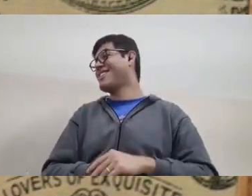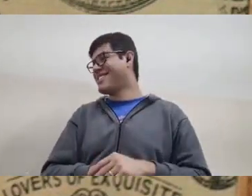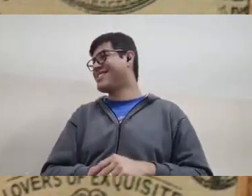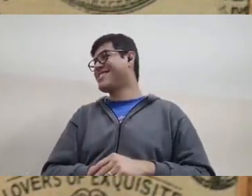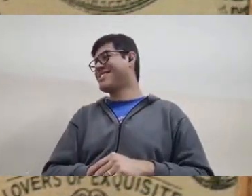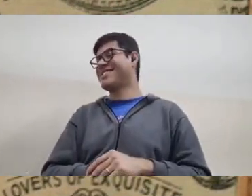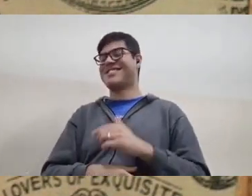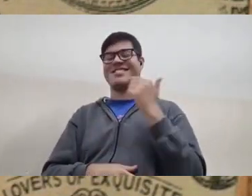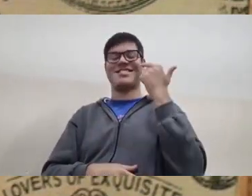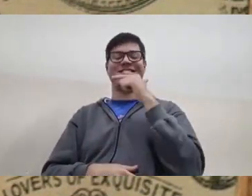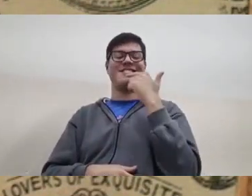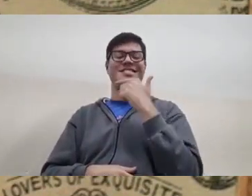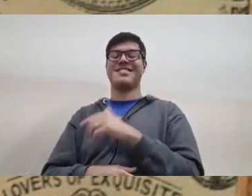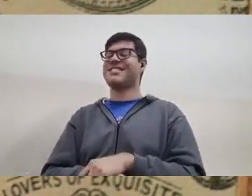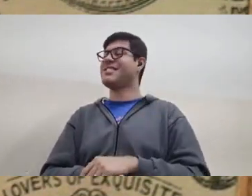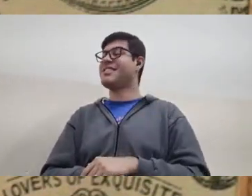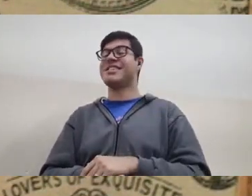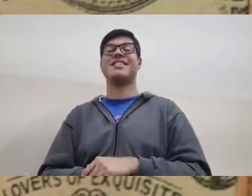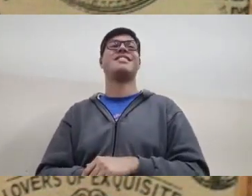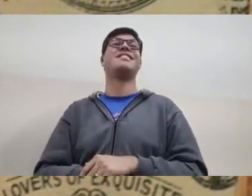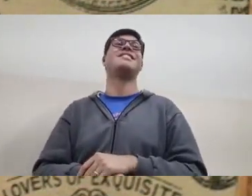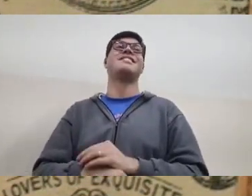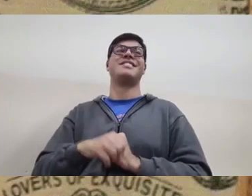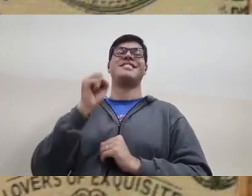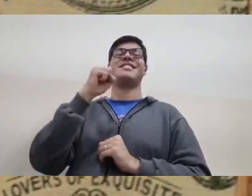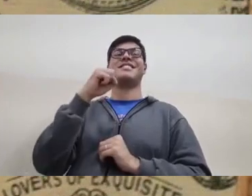o Luan assim porque tudo